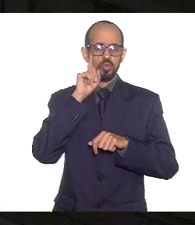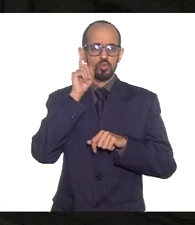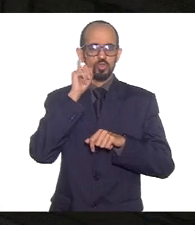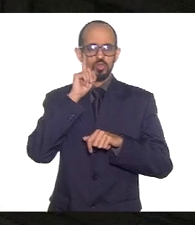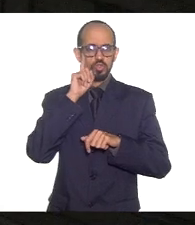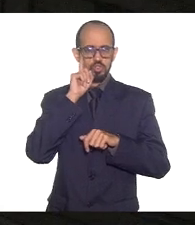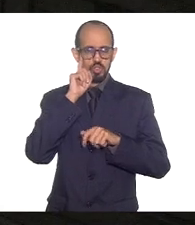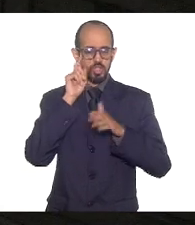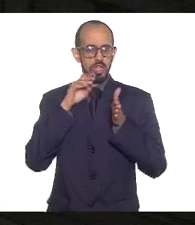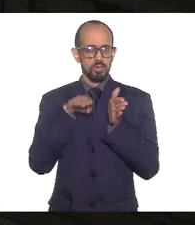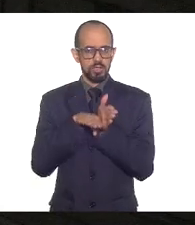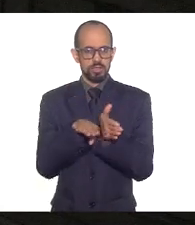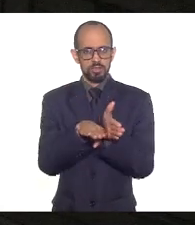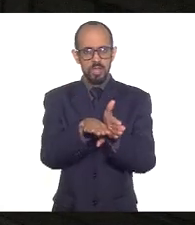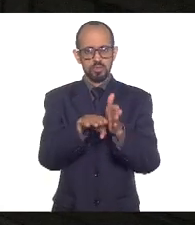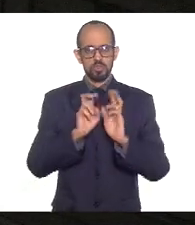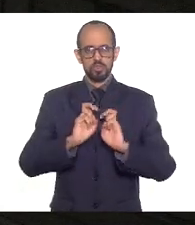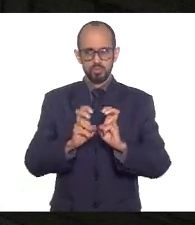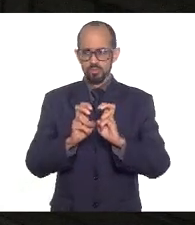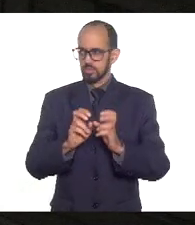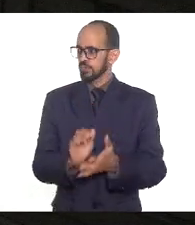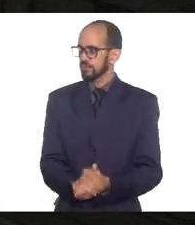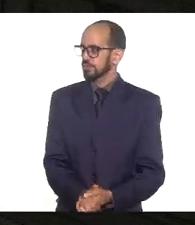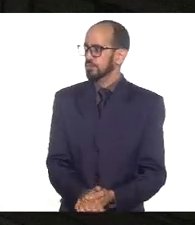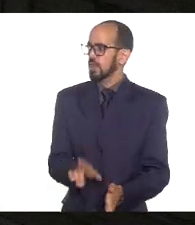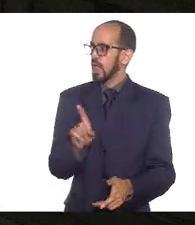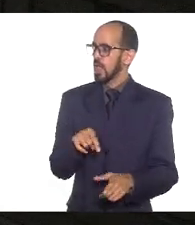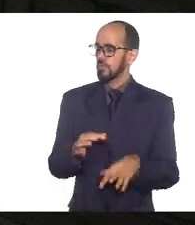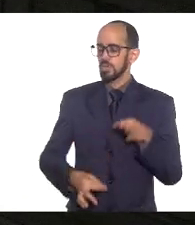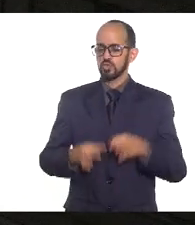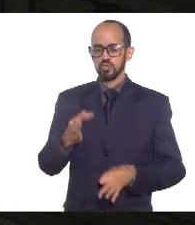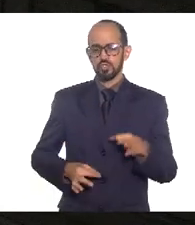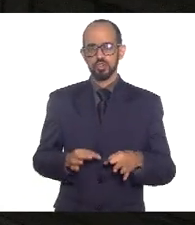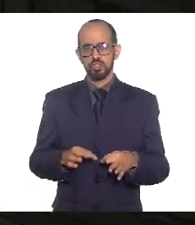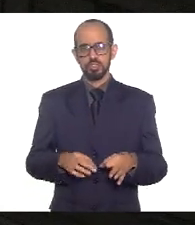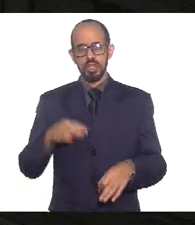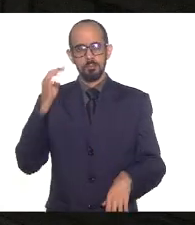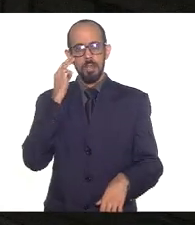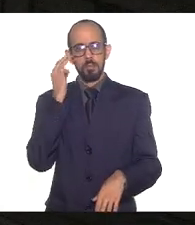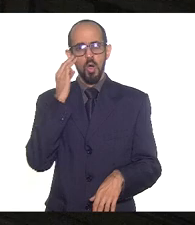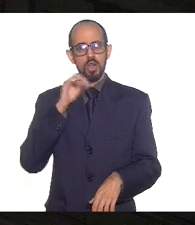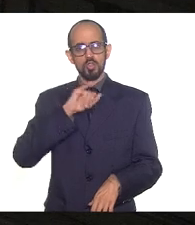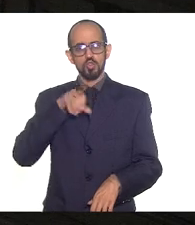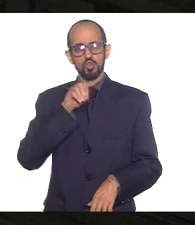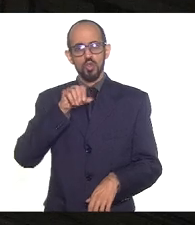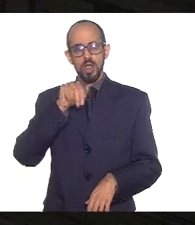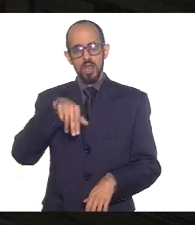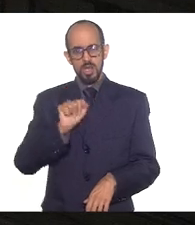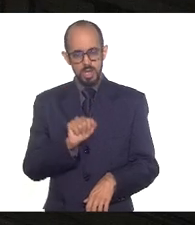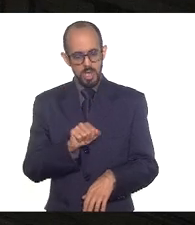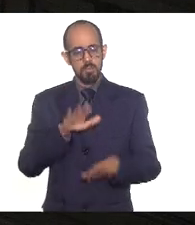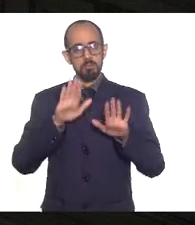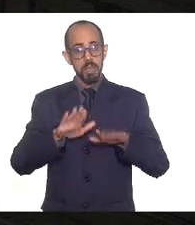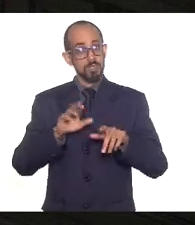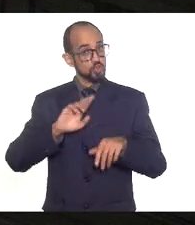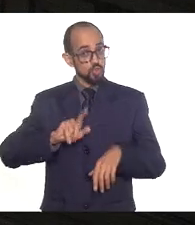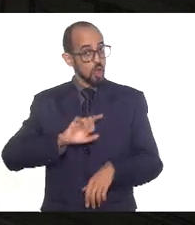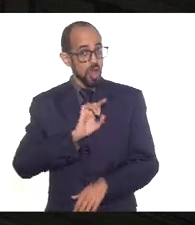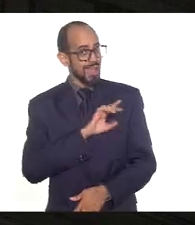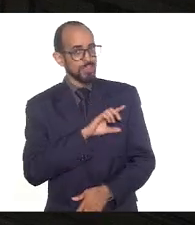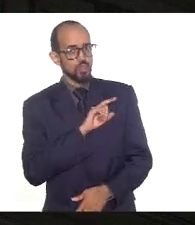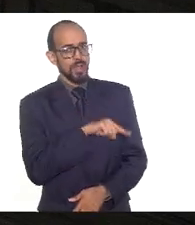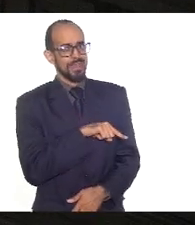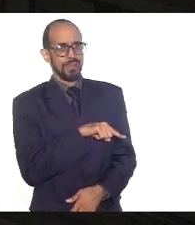Então nesse sentido nós fazemos justiça aqui a memória de Joana Bonifácio mas não só a ela